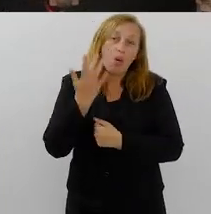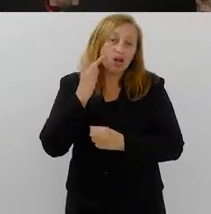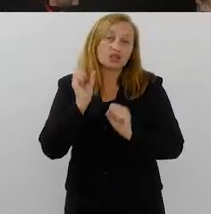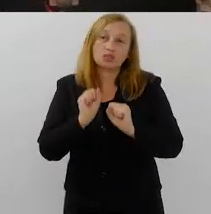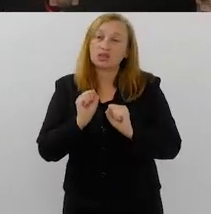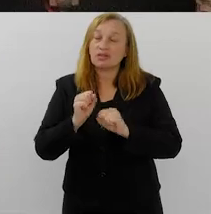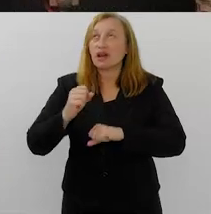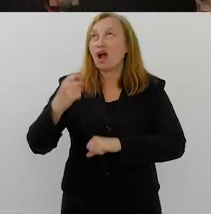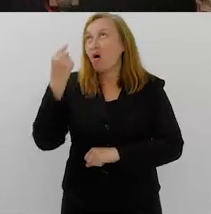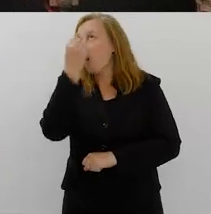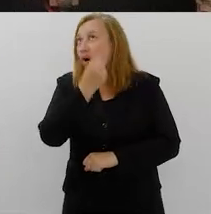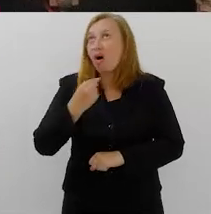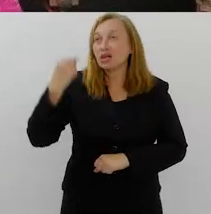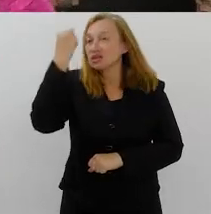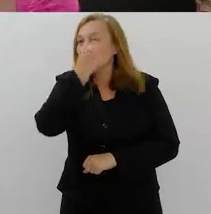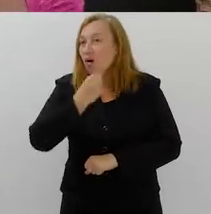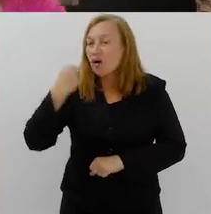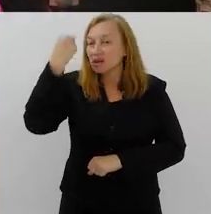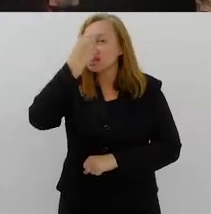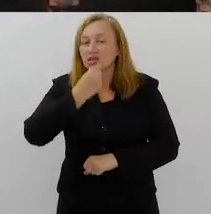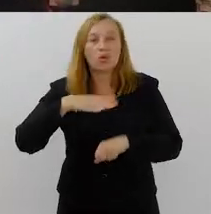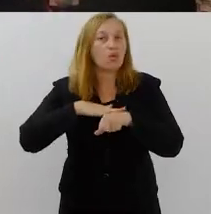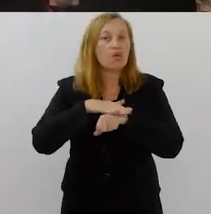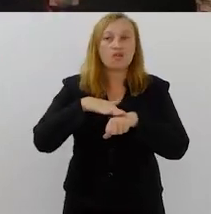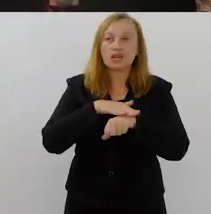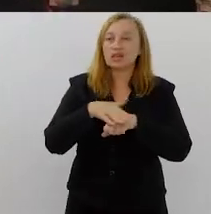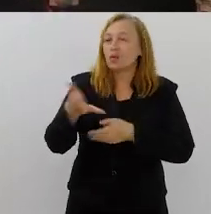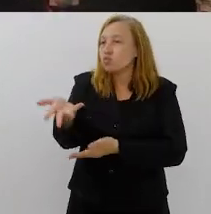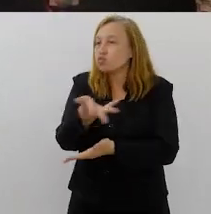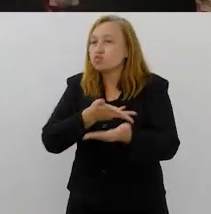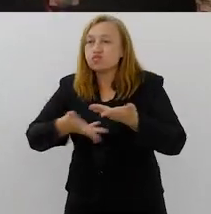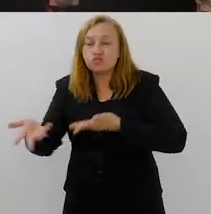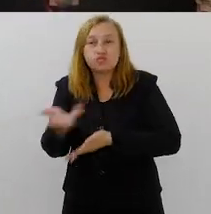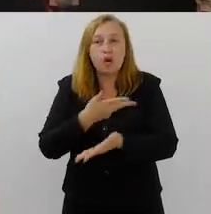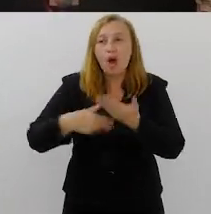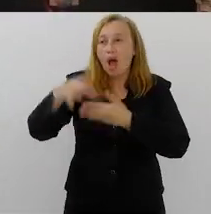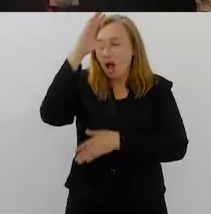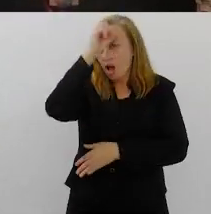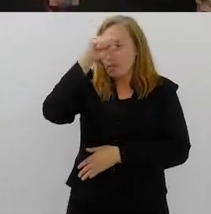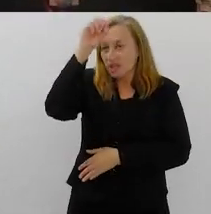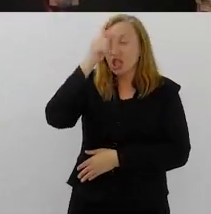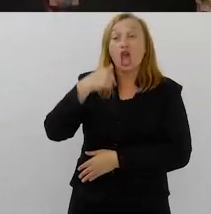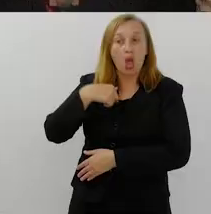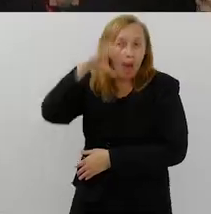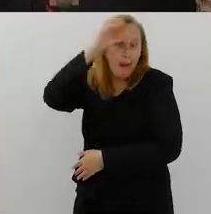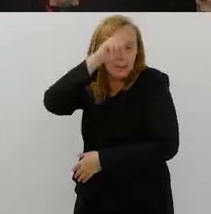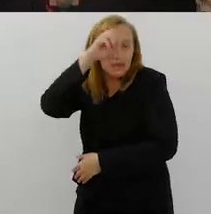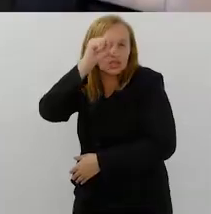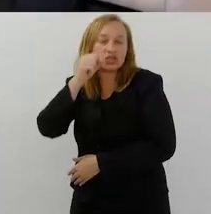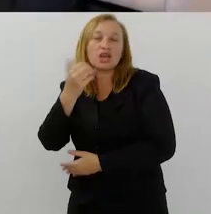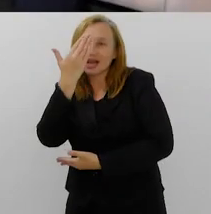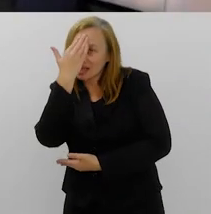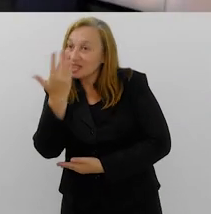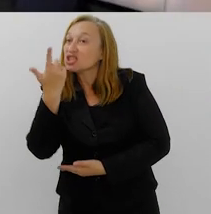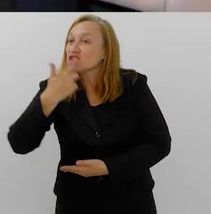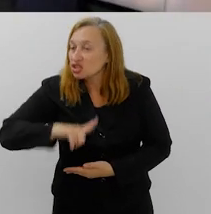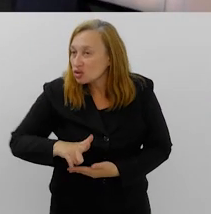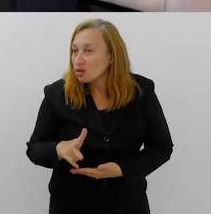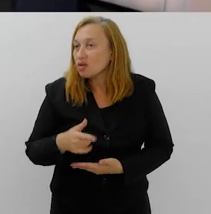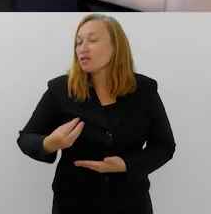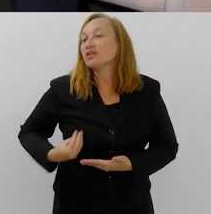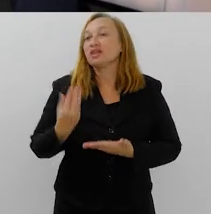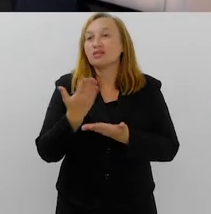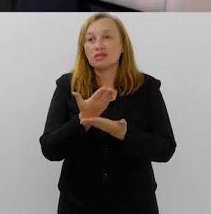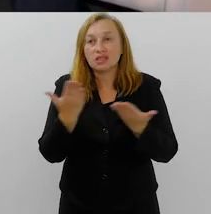foram maravilhosos acho que a gente poderia ficar horas aqui conversando trocando aprendendo aprendi aprendi muito